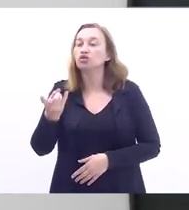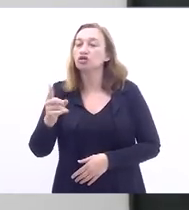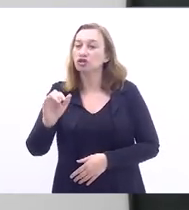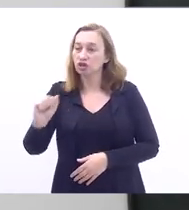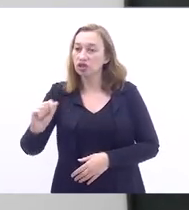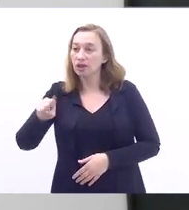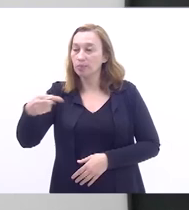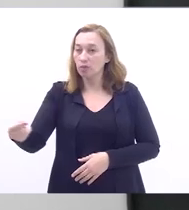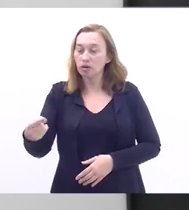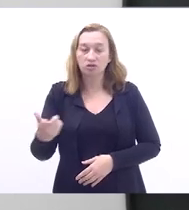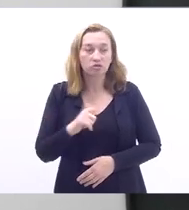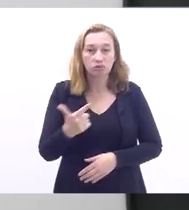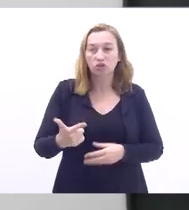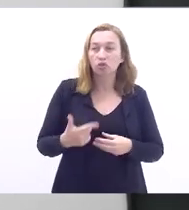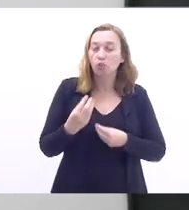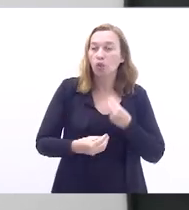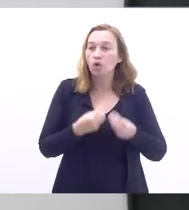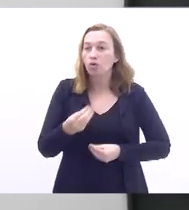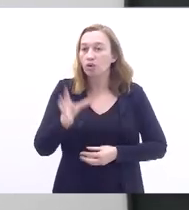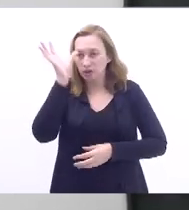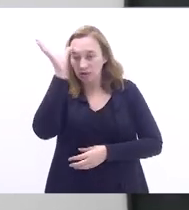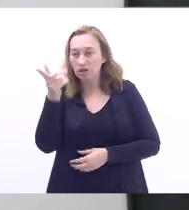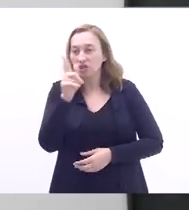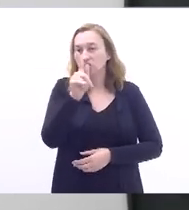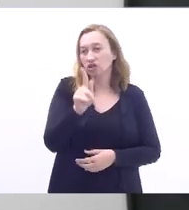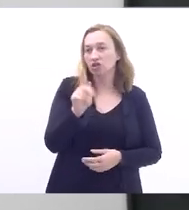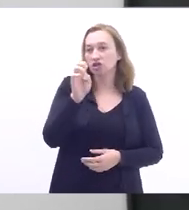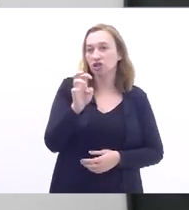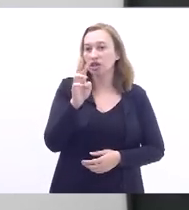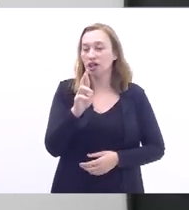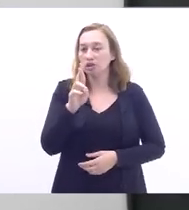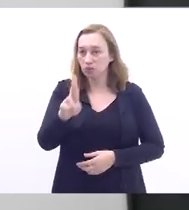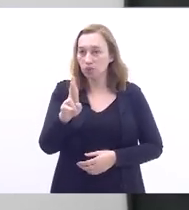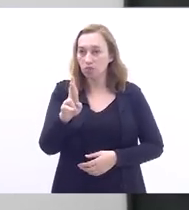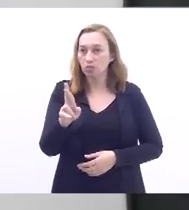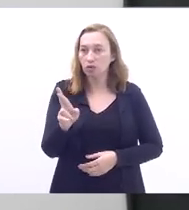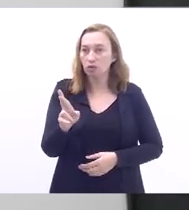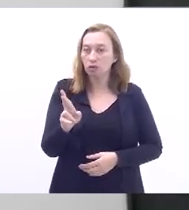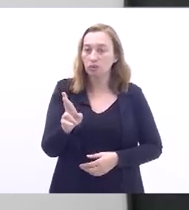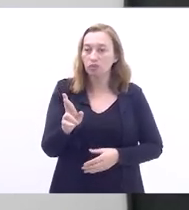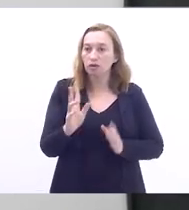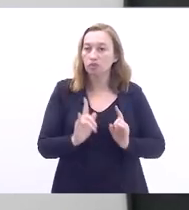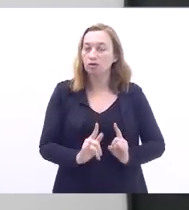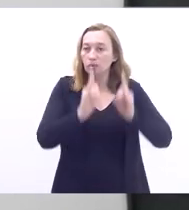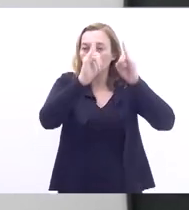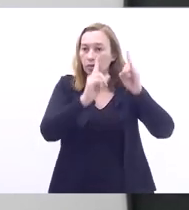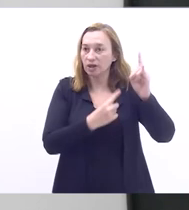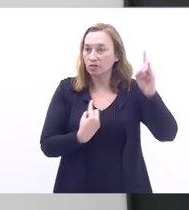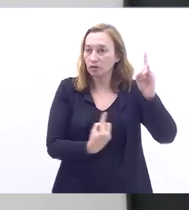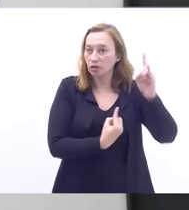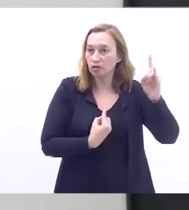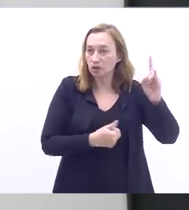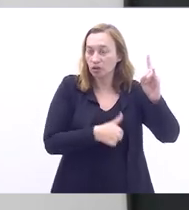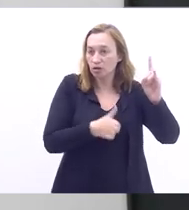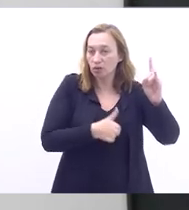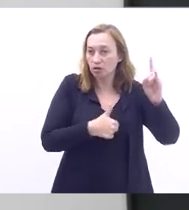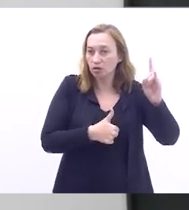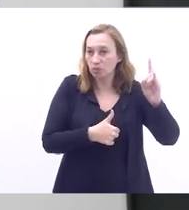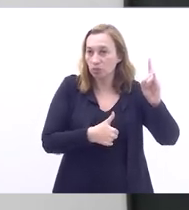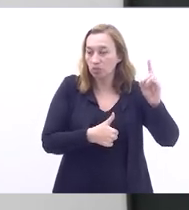percebeu que não tinha como resolver do gerador e que estava entre o prédio ou não só que é um